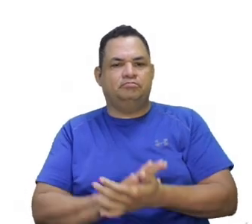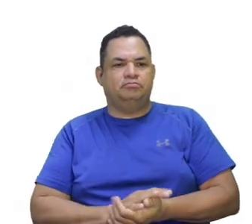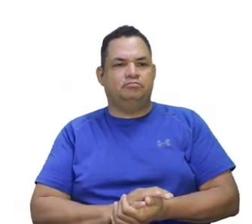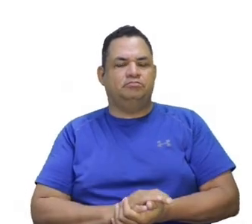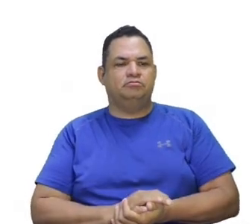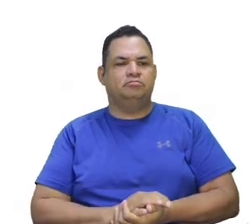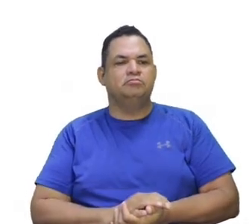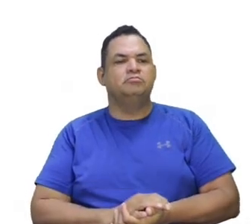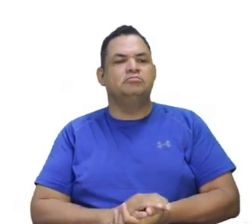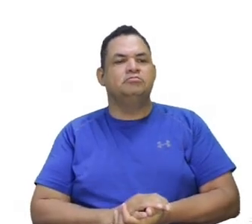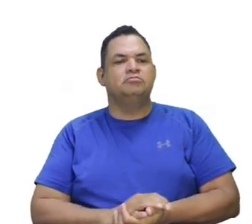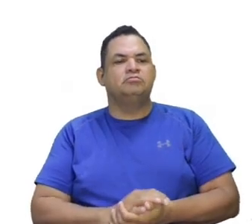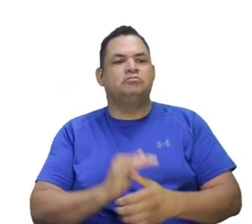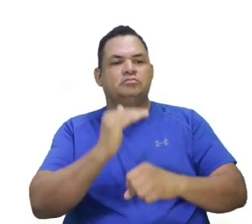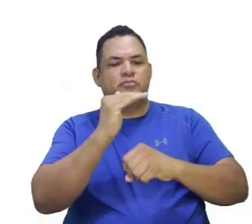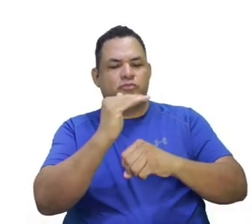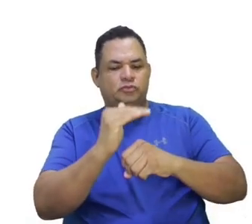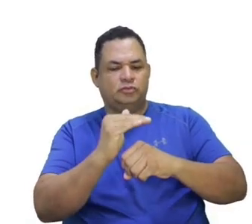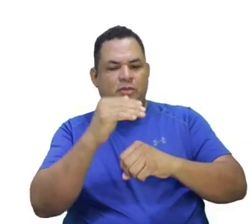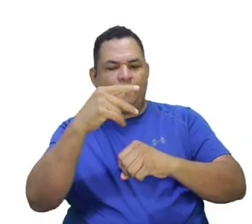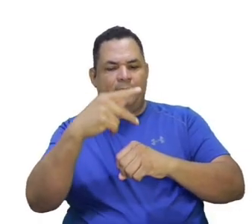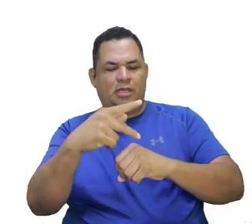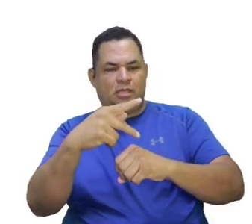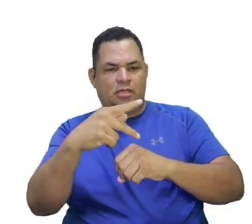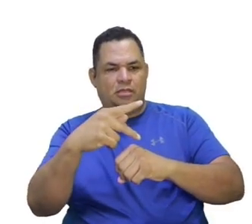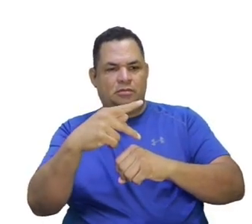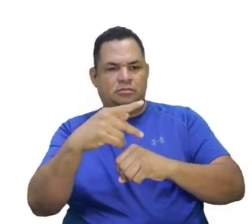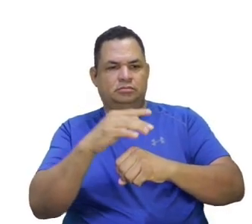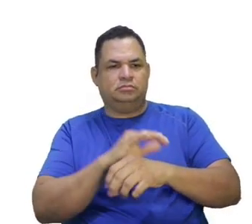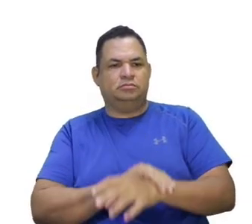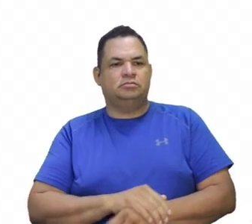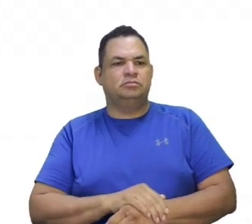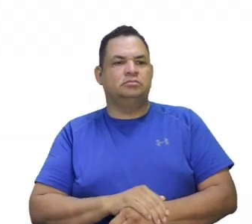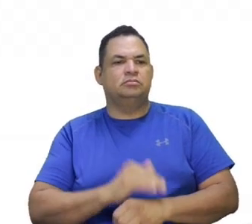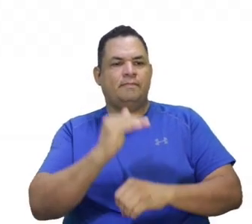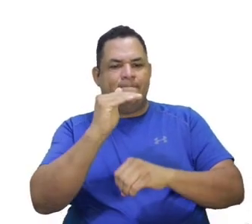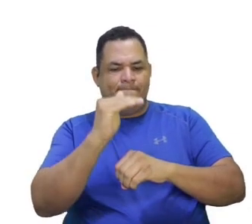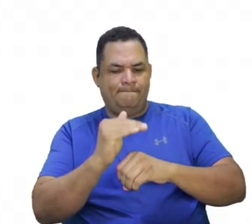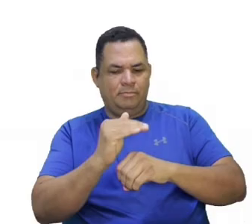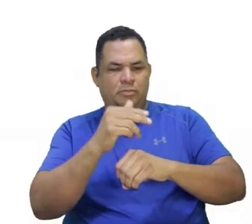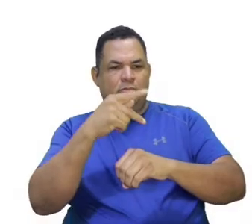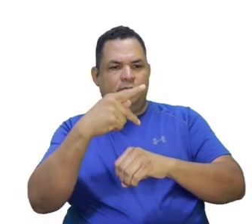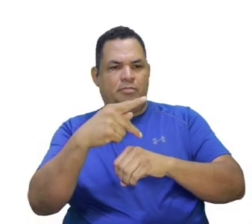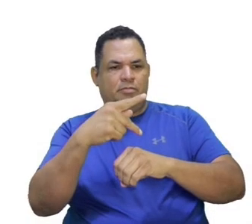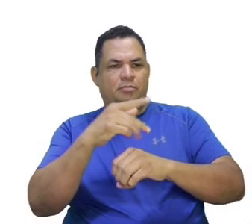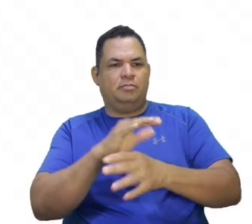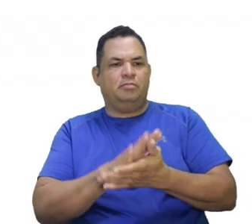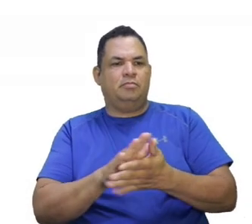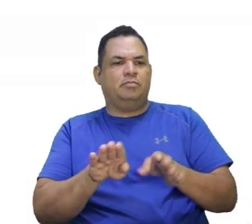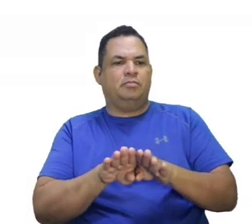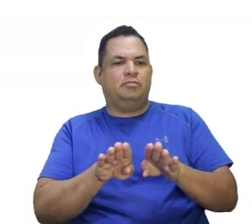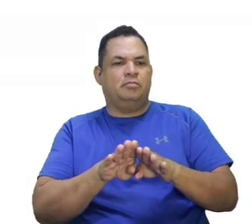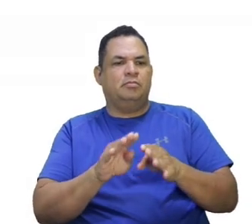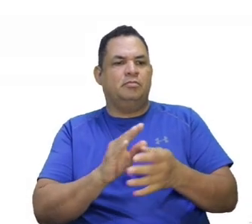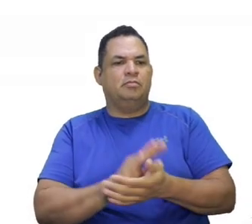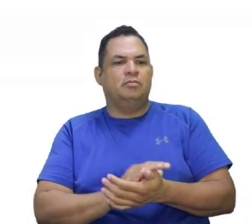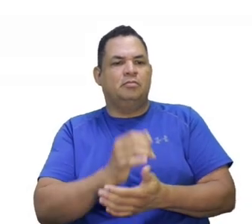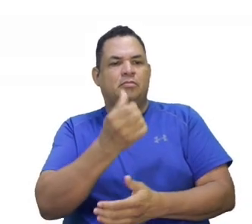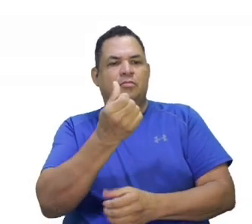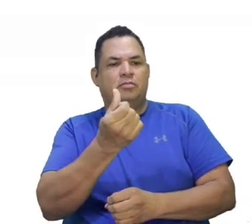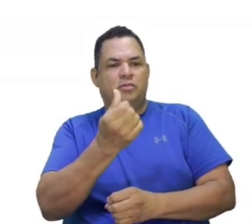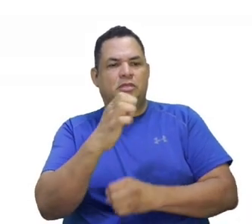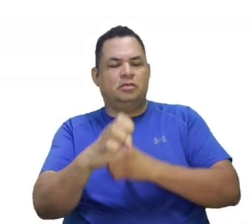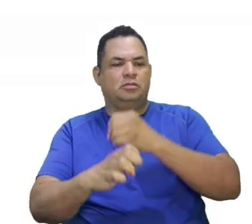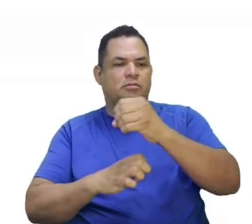O subnível P, deixa eu apagar aqui, subnível P, ele comporta